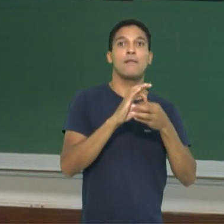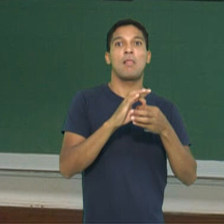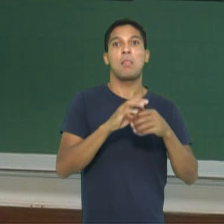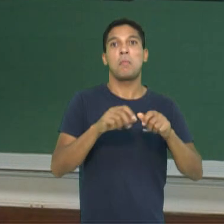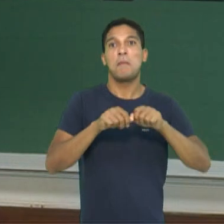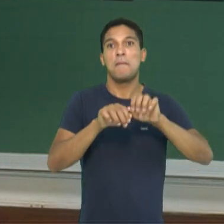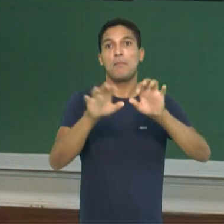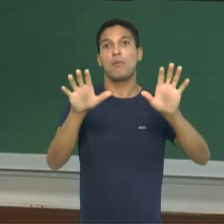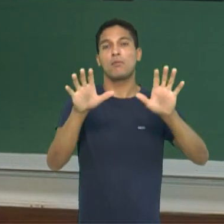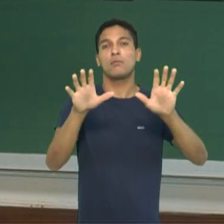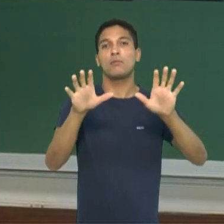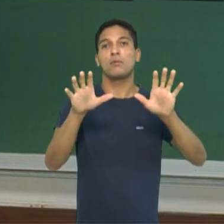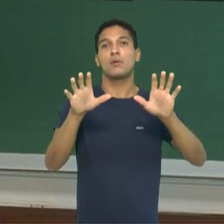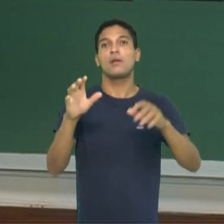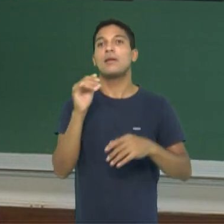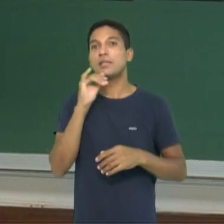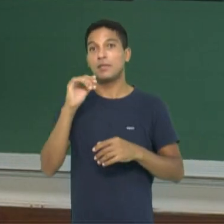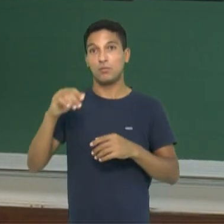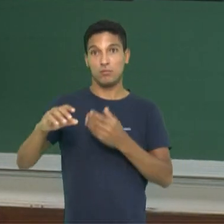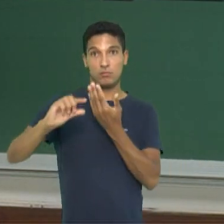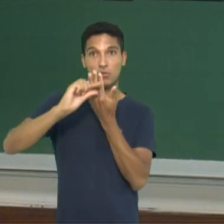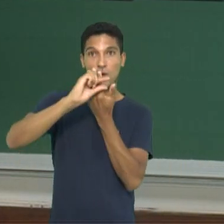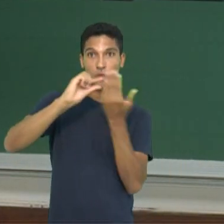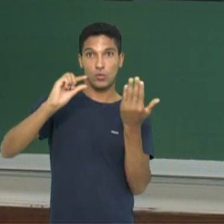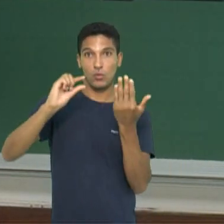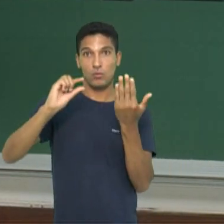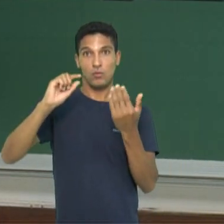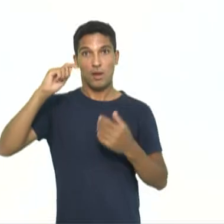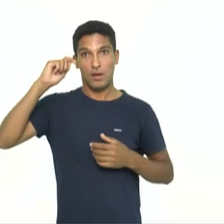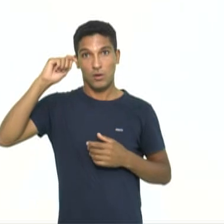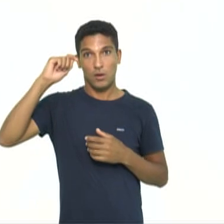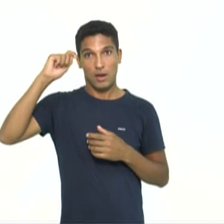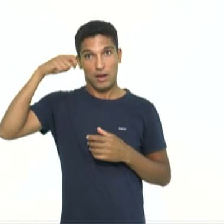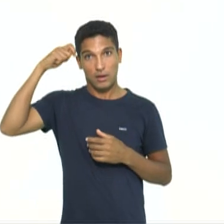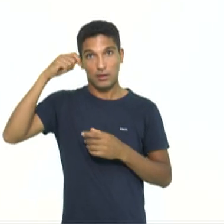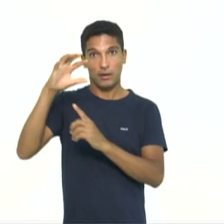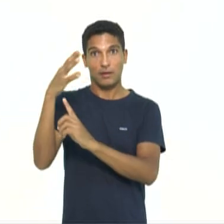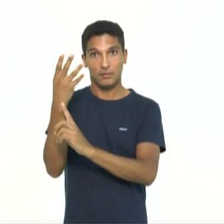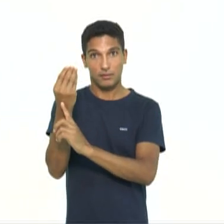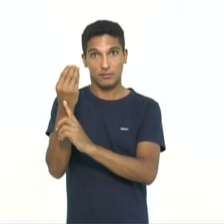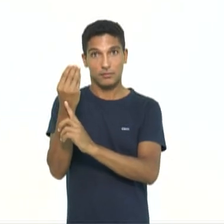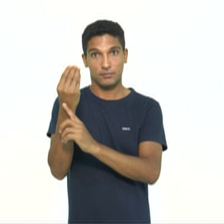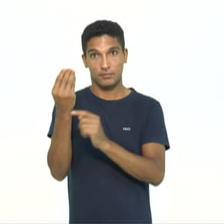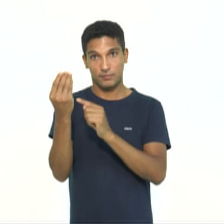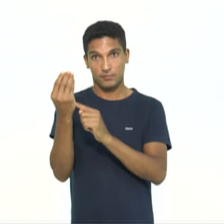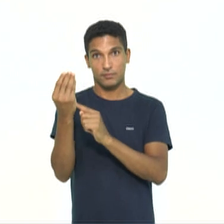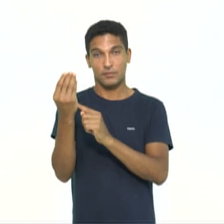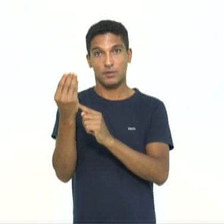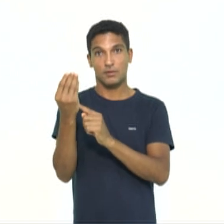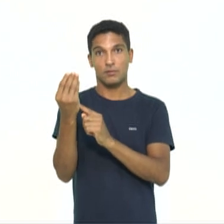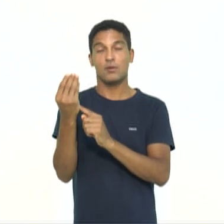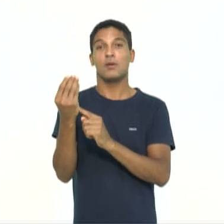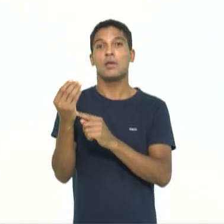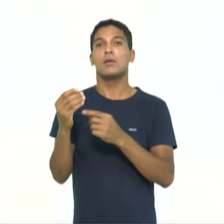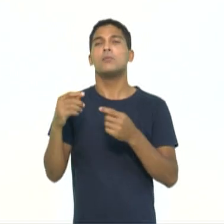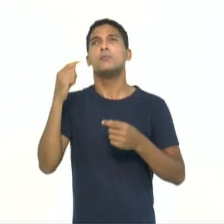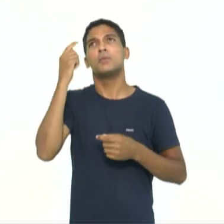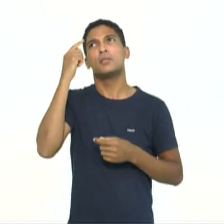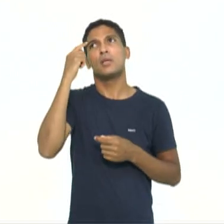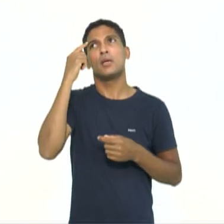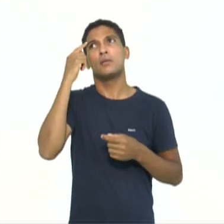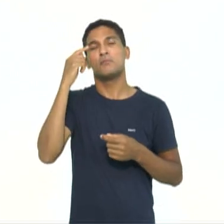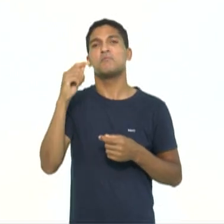isso que o artista vai ter que pensar na hora de produzir. Para ser consumida, né, essa arte contemporânea, ela precisa agradar,